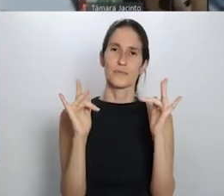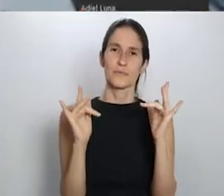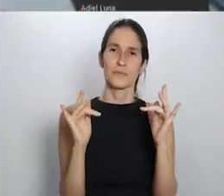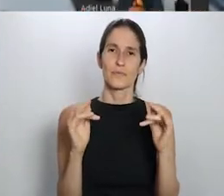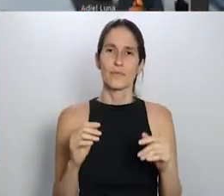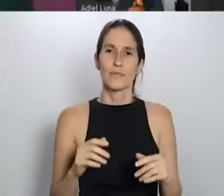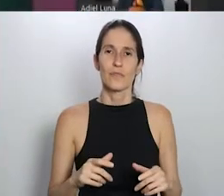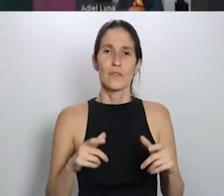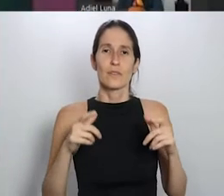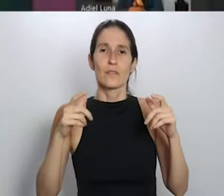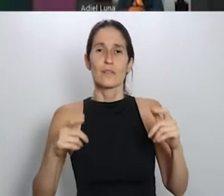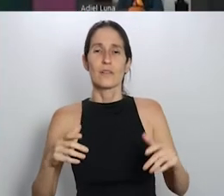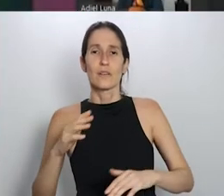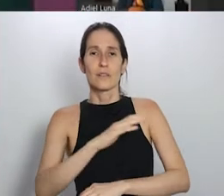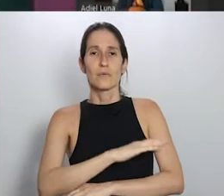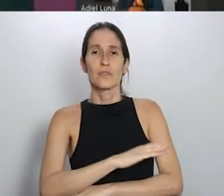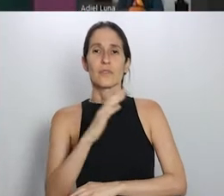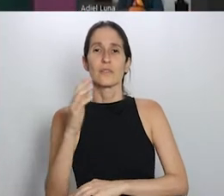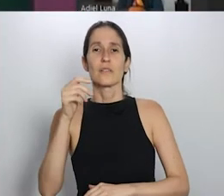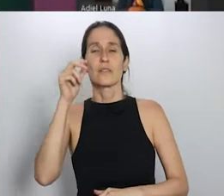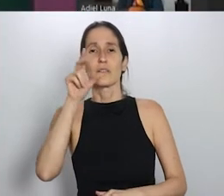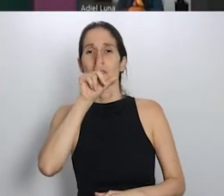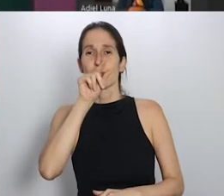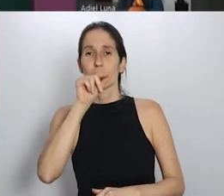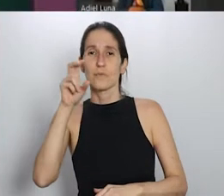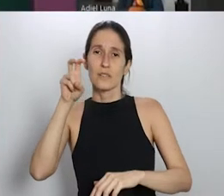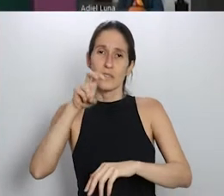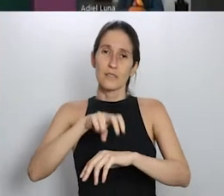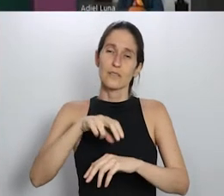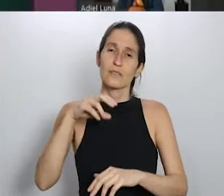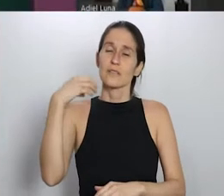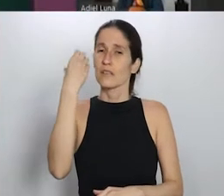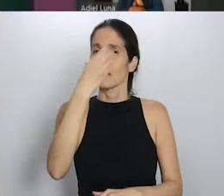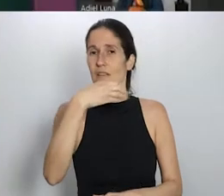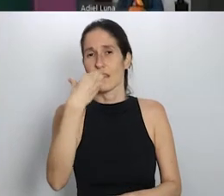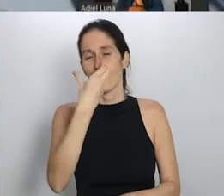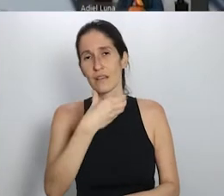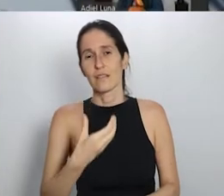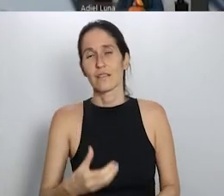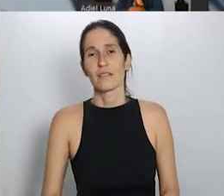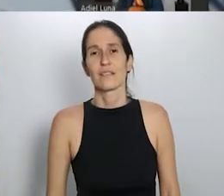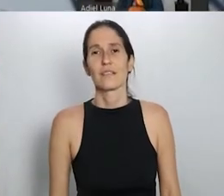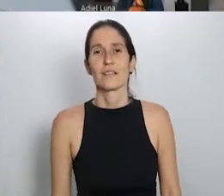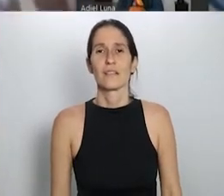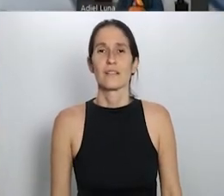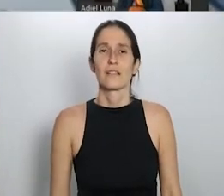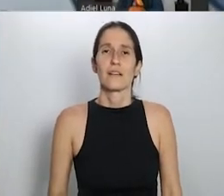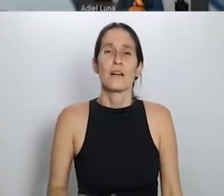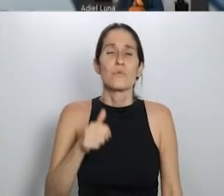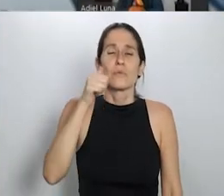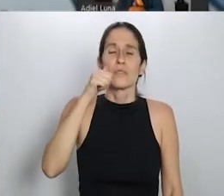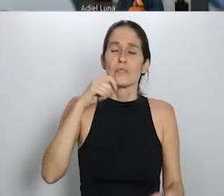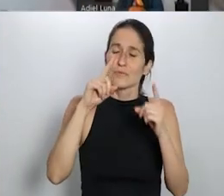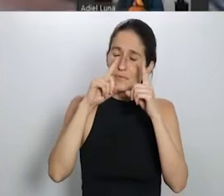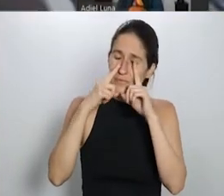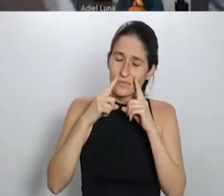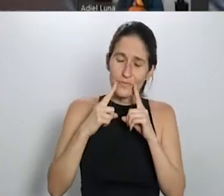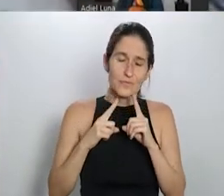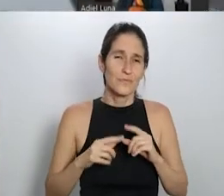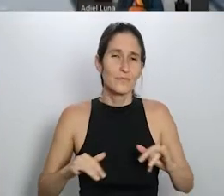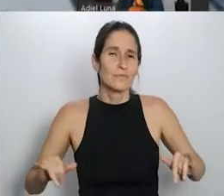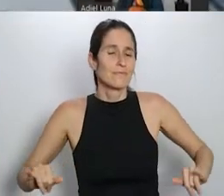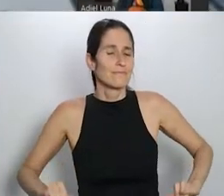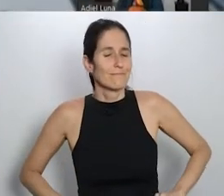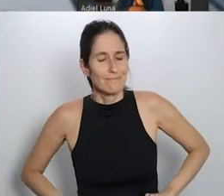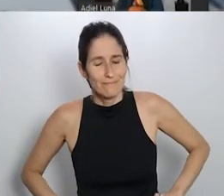Namoradeira. Lá na porteira onde os pássaros cantavam. Ela chorava,